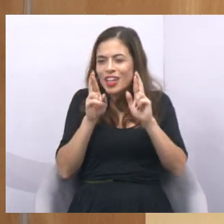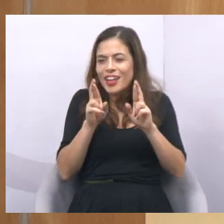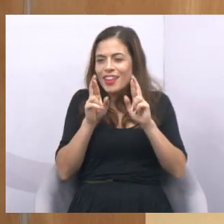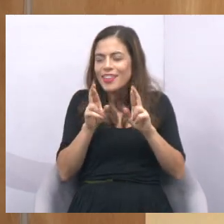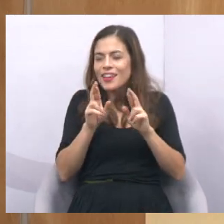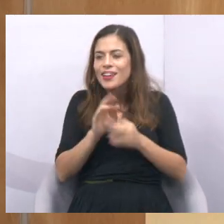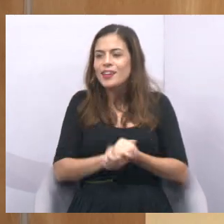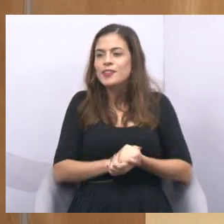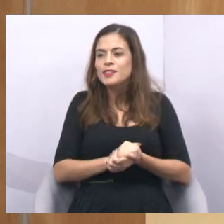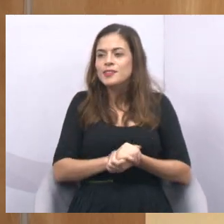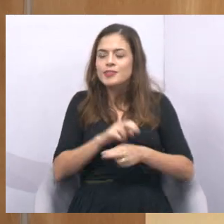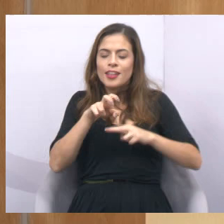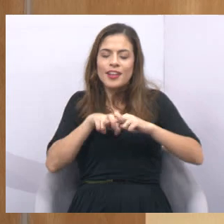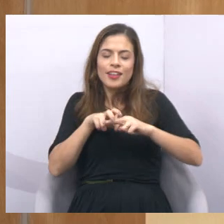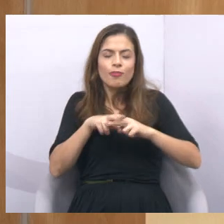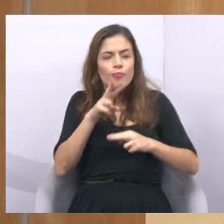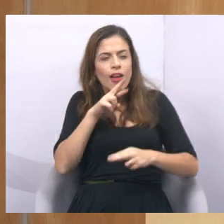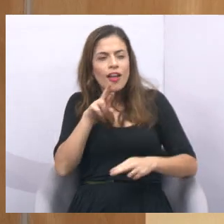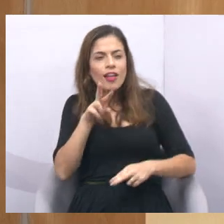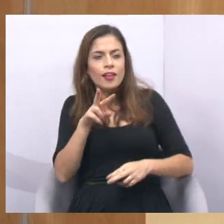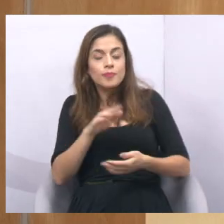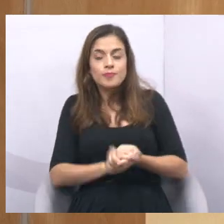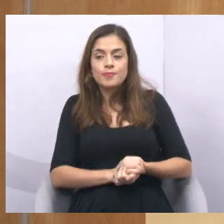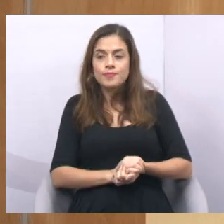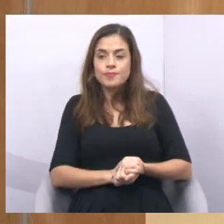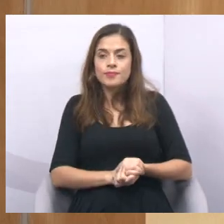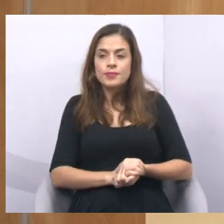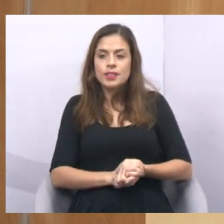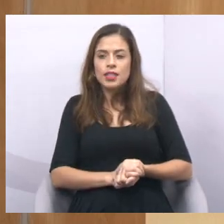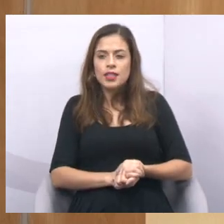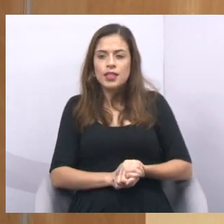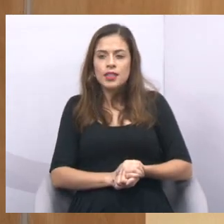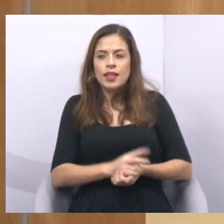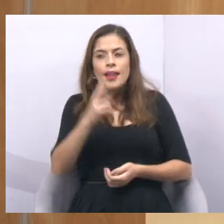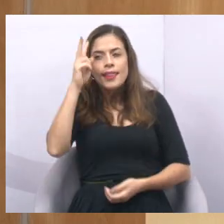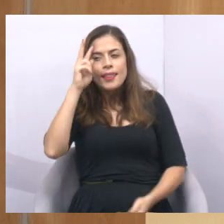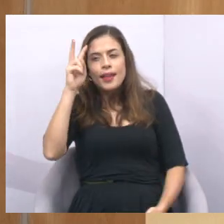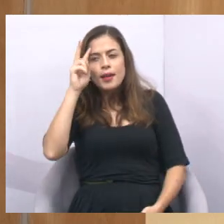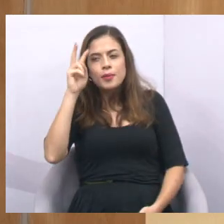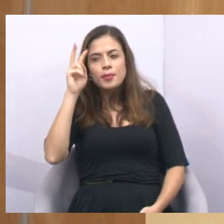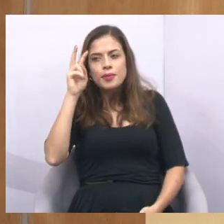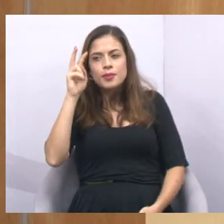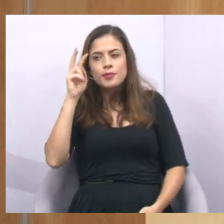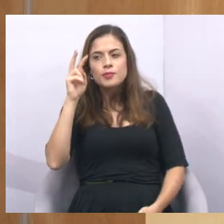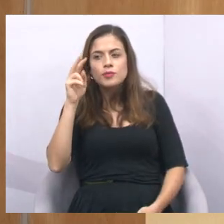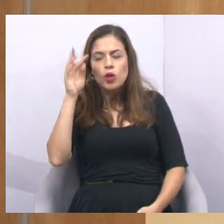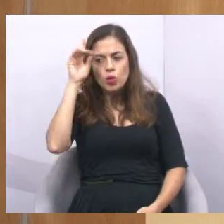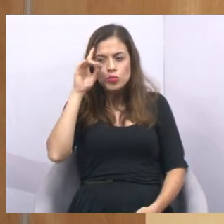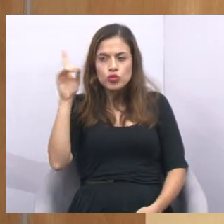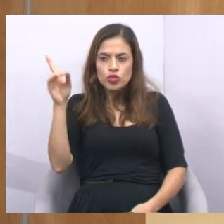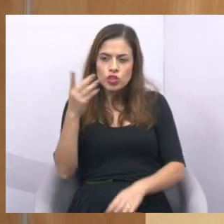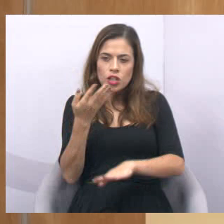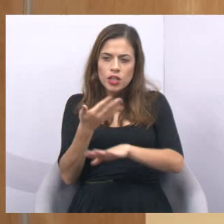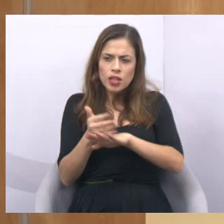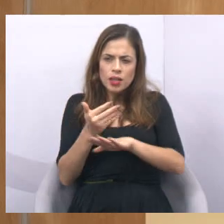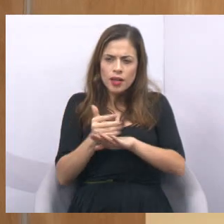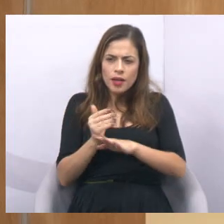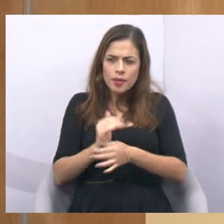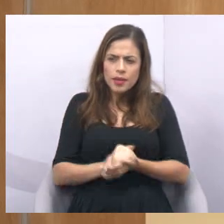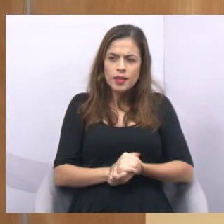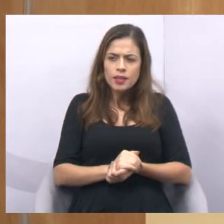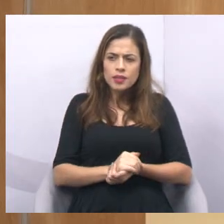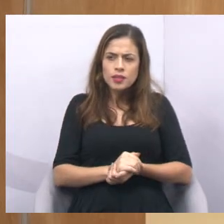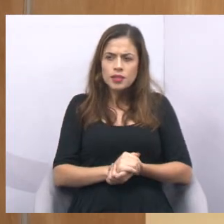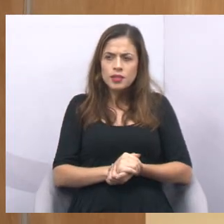vibrando. Eu não posso esquecer um dia de treinamento. Logicamente, nós tínhamos os nossos treinadores,